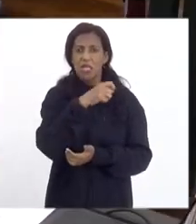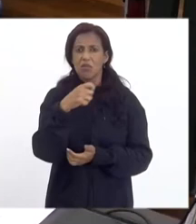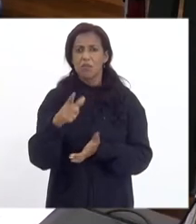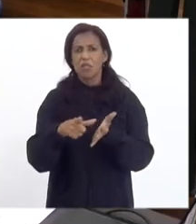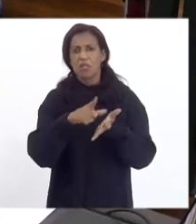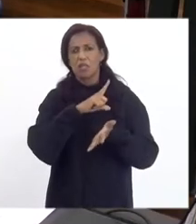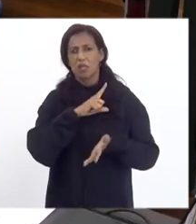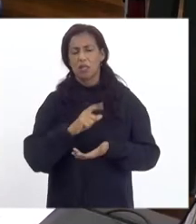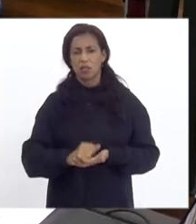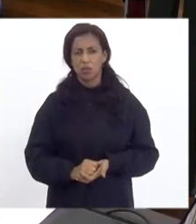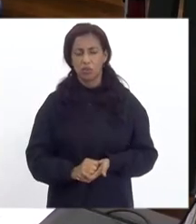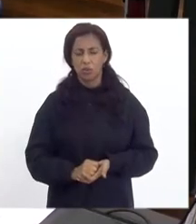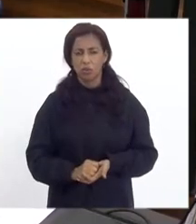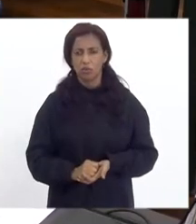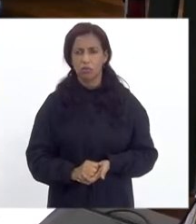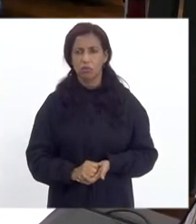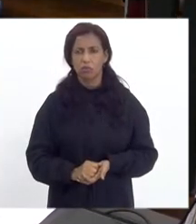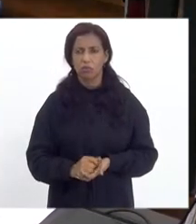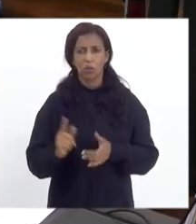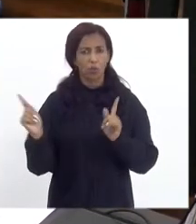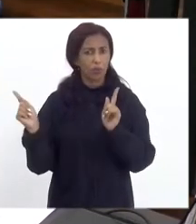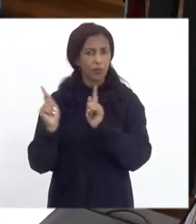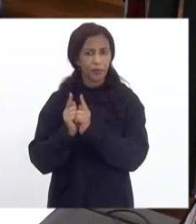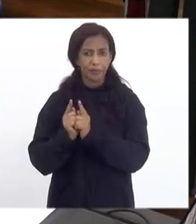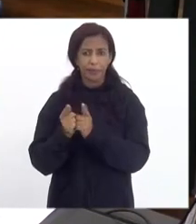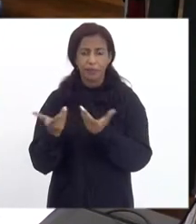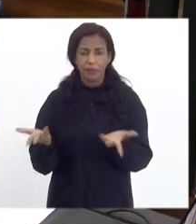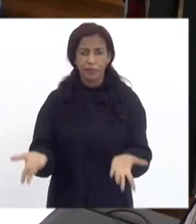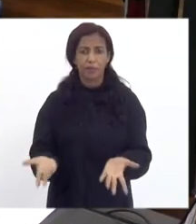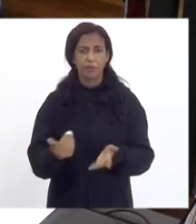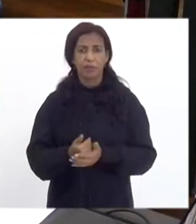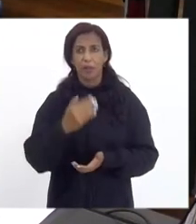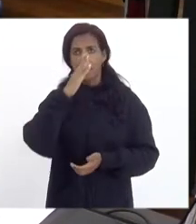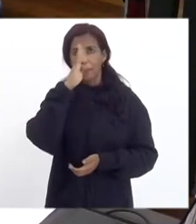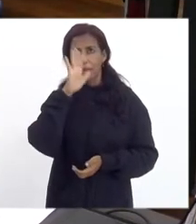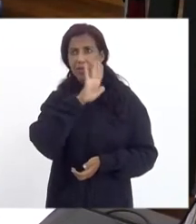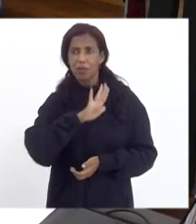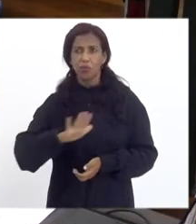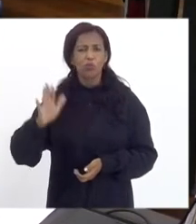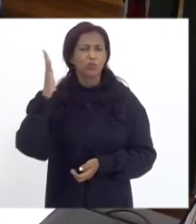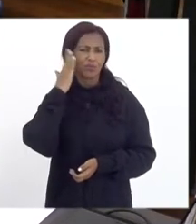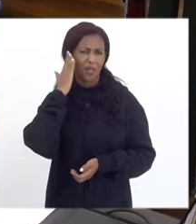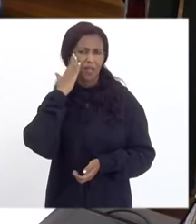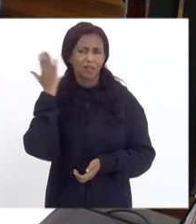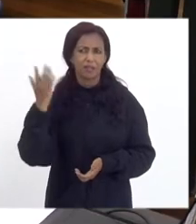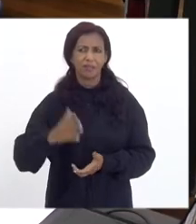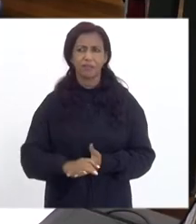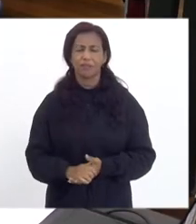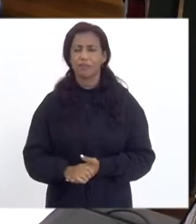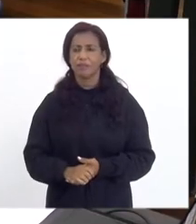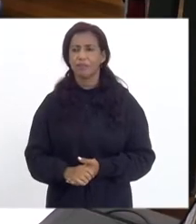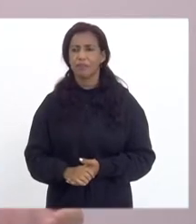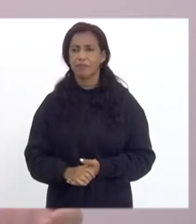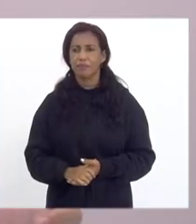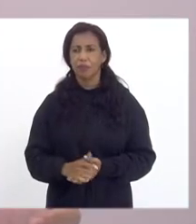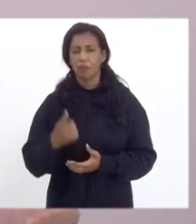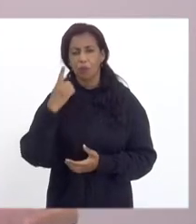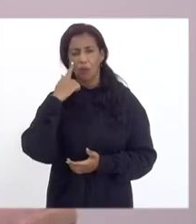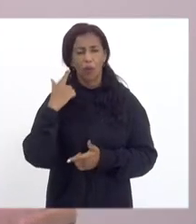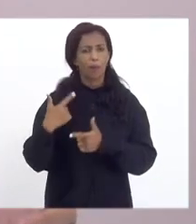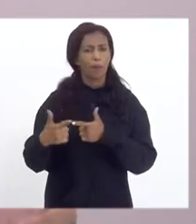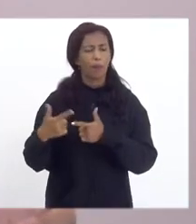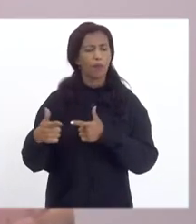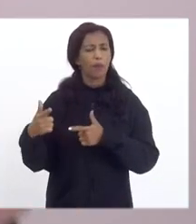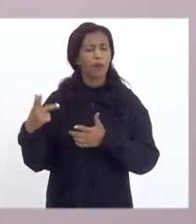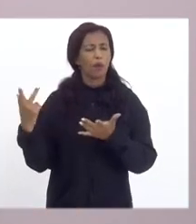Luiz. No mínimo, isso é óbvio. O Brasil inteiro sabe disso. Olha o problema que nós temos nos